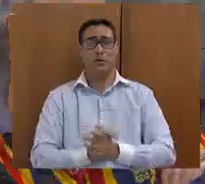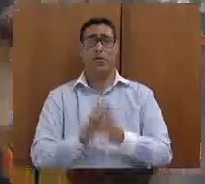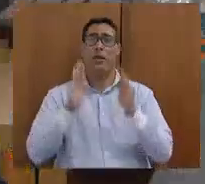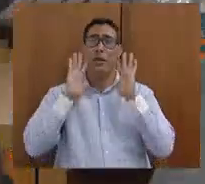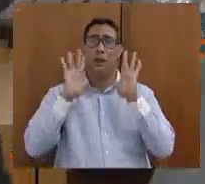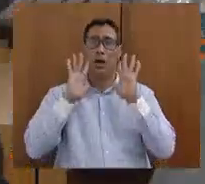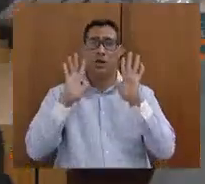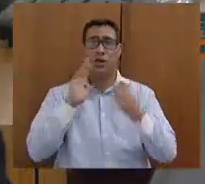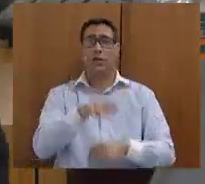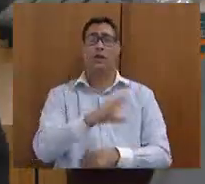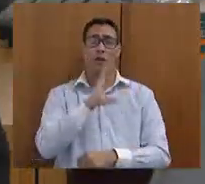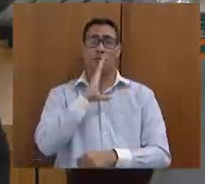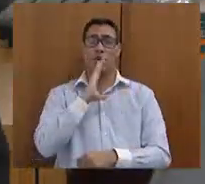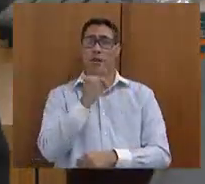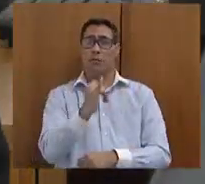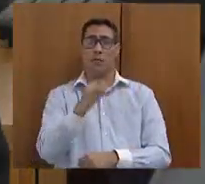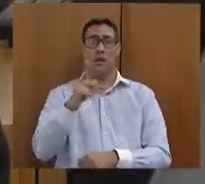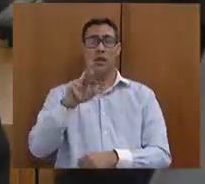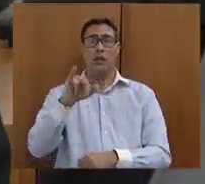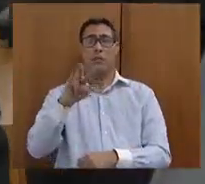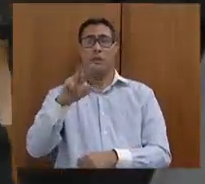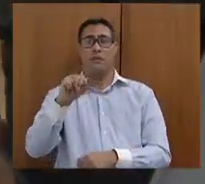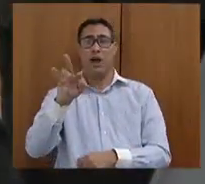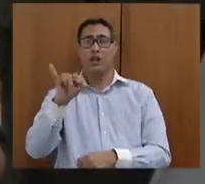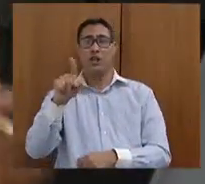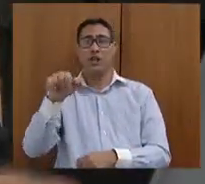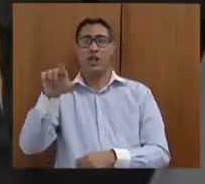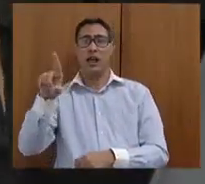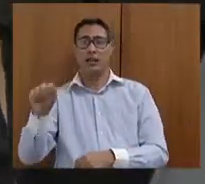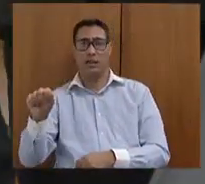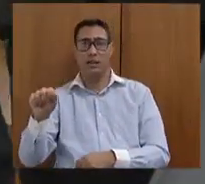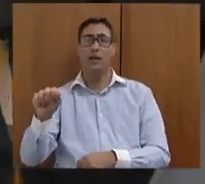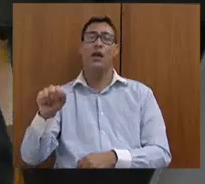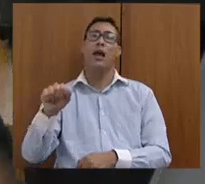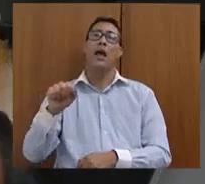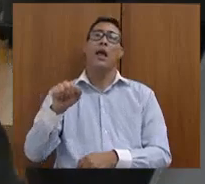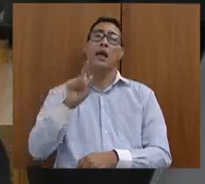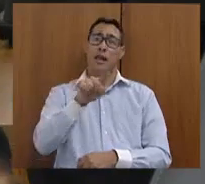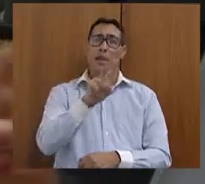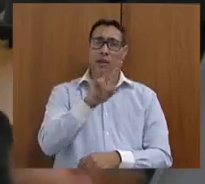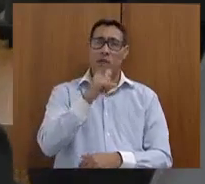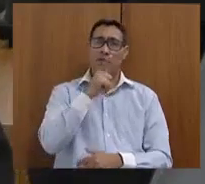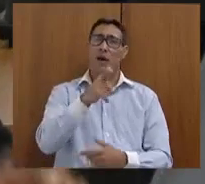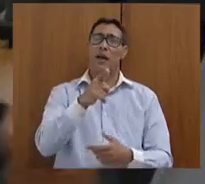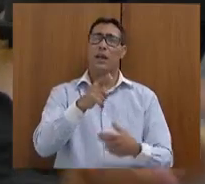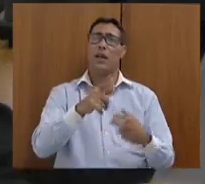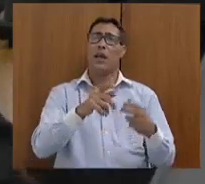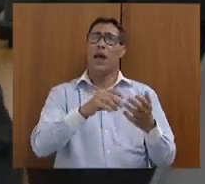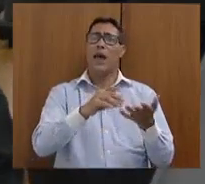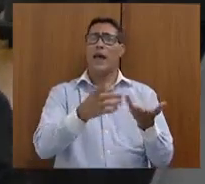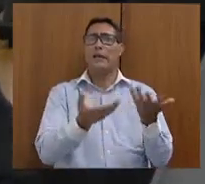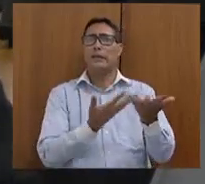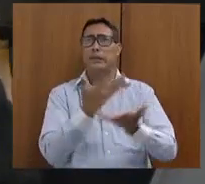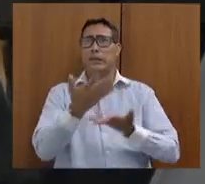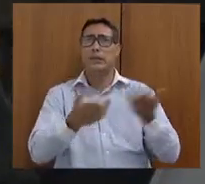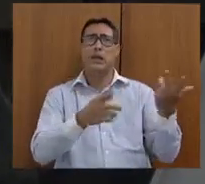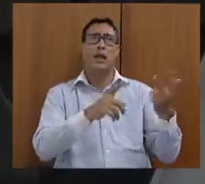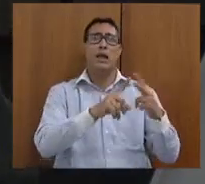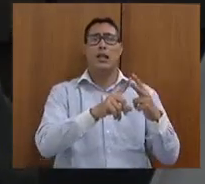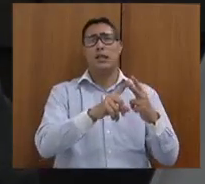uma Cemig privatizada negociaria pagamento de energia elétrica de